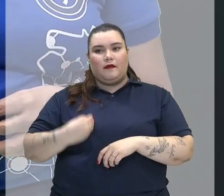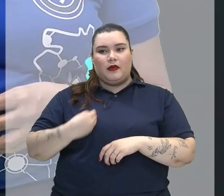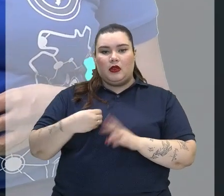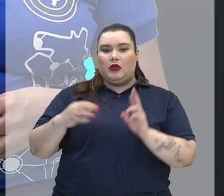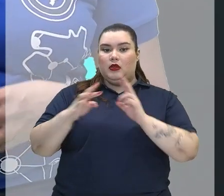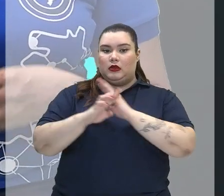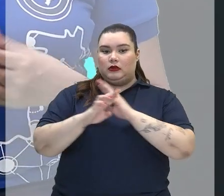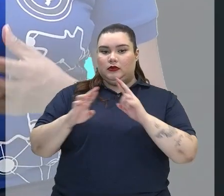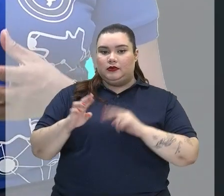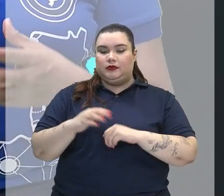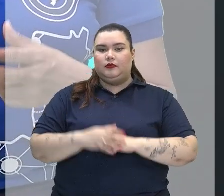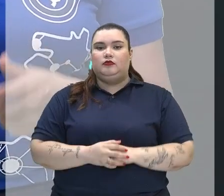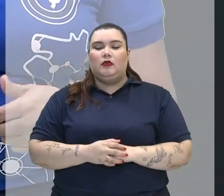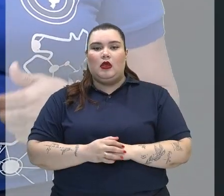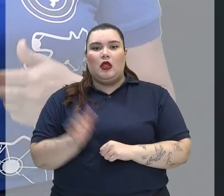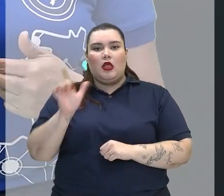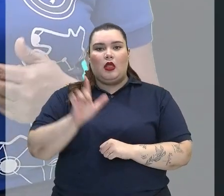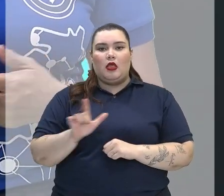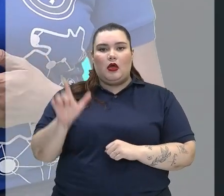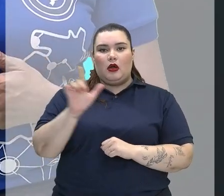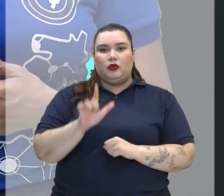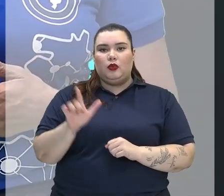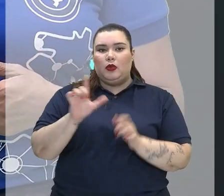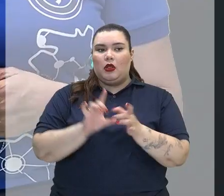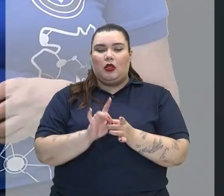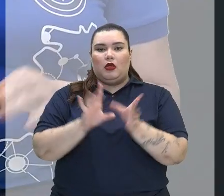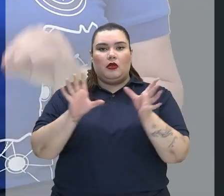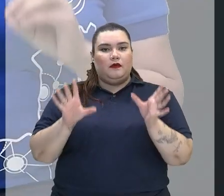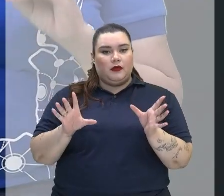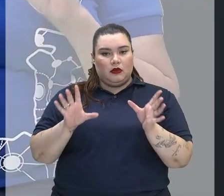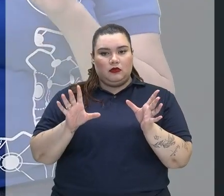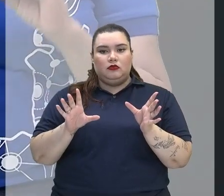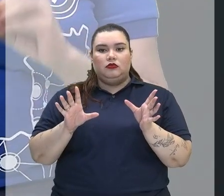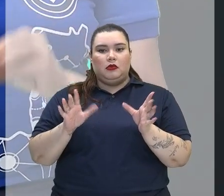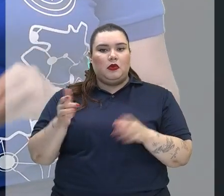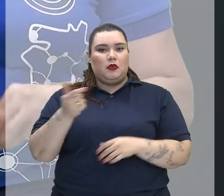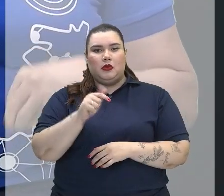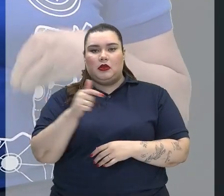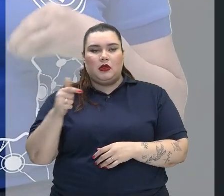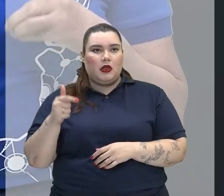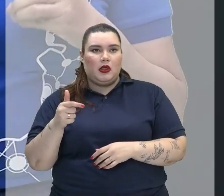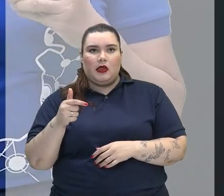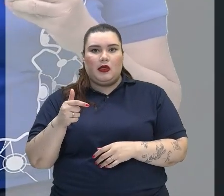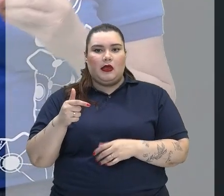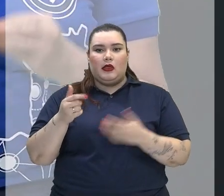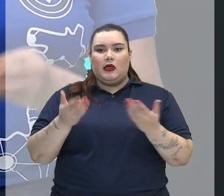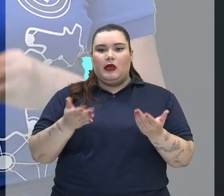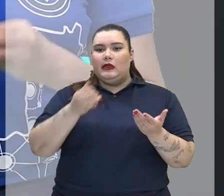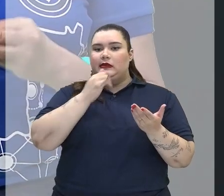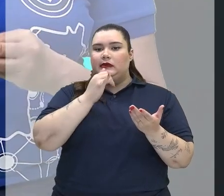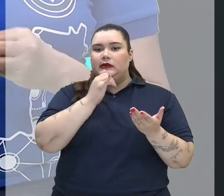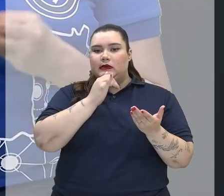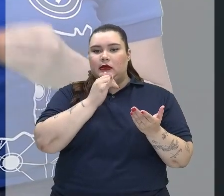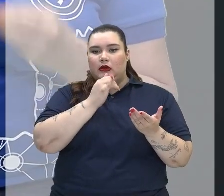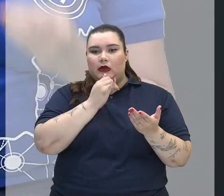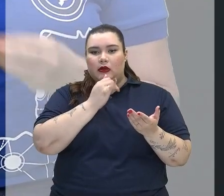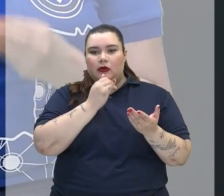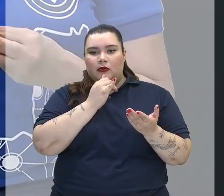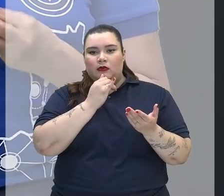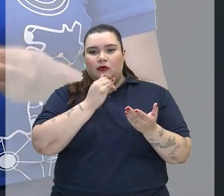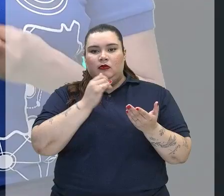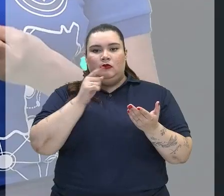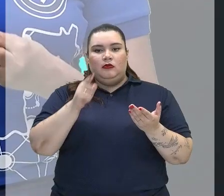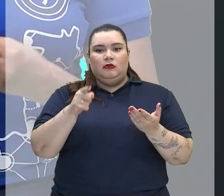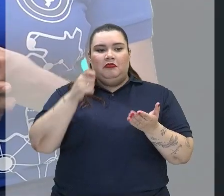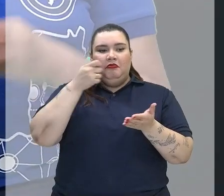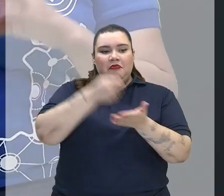cotidianos, liberdade literária. Ali não tem assim você não